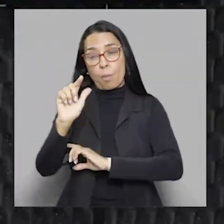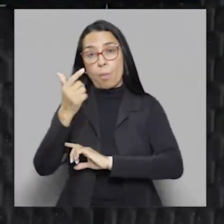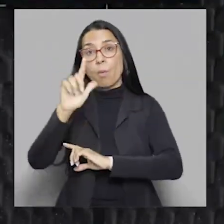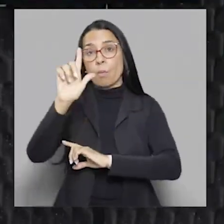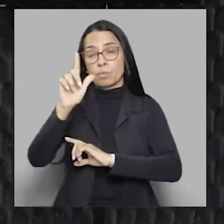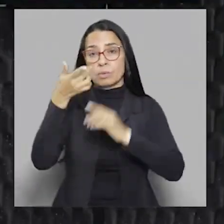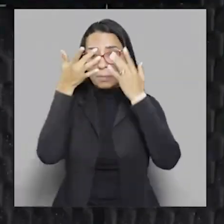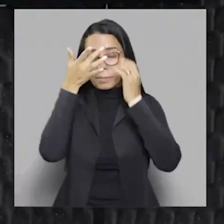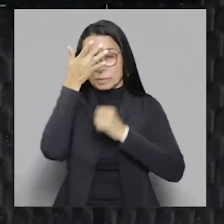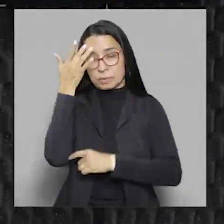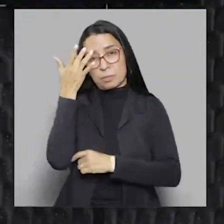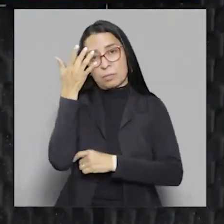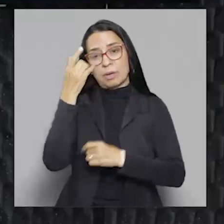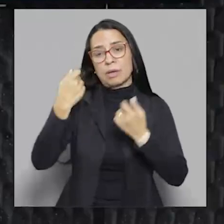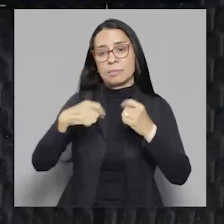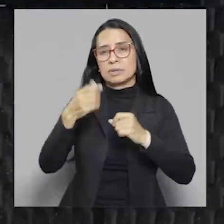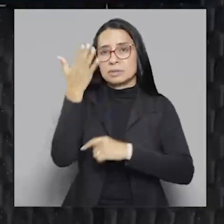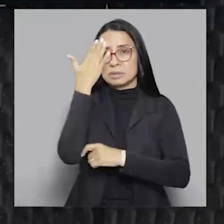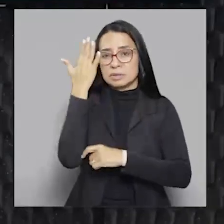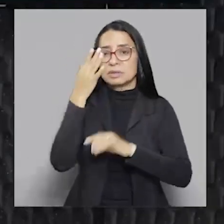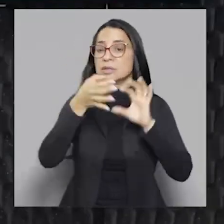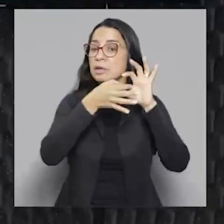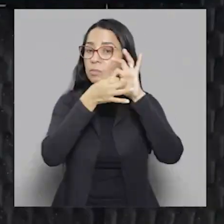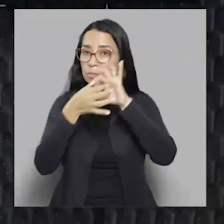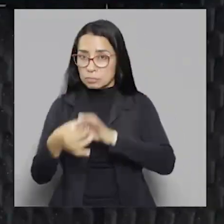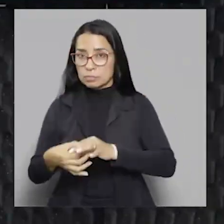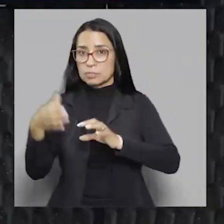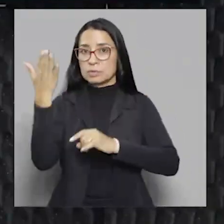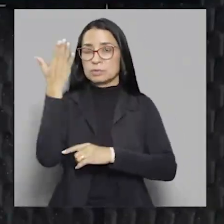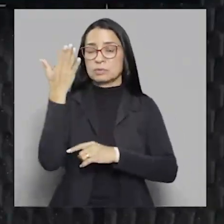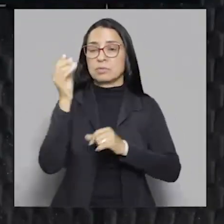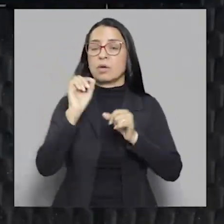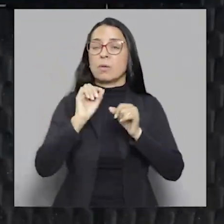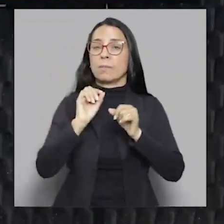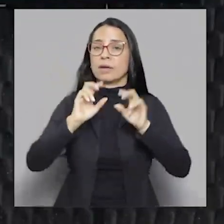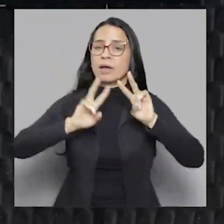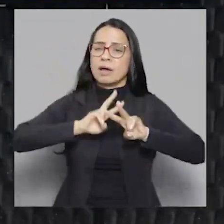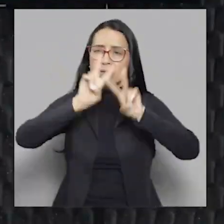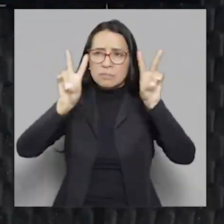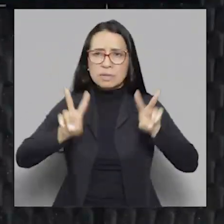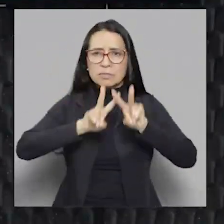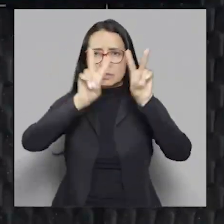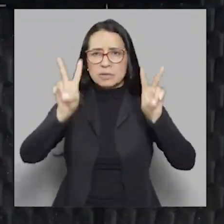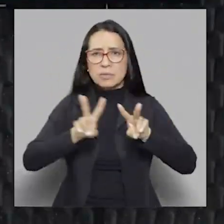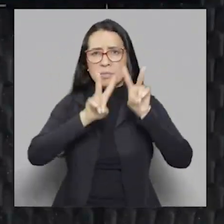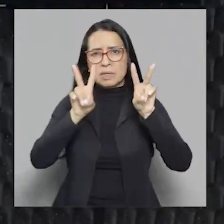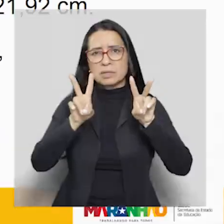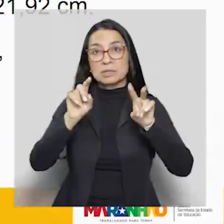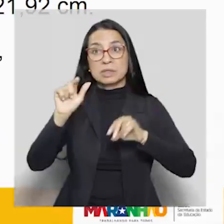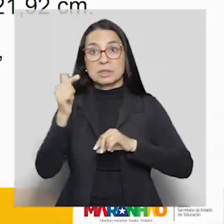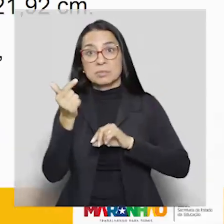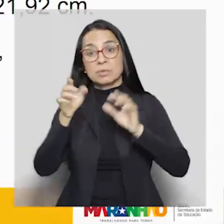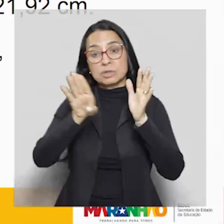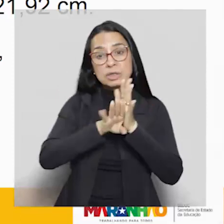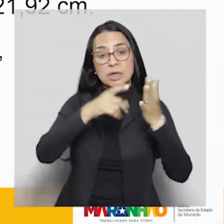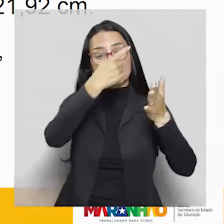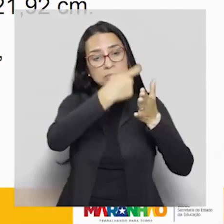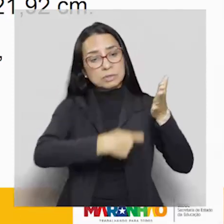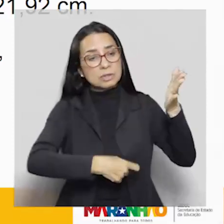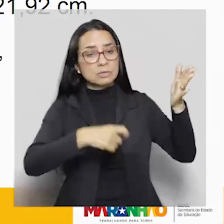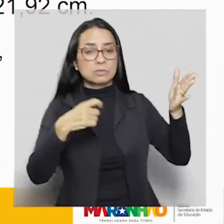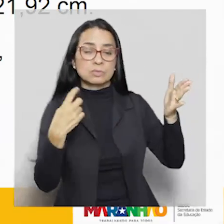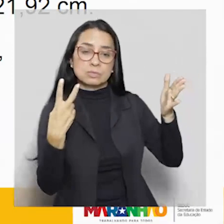o contexto de Jackson Pollock para poder fazer a leitura visual do texto 1 e chegar no 2. O que é o texto